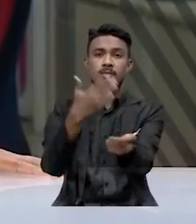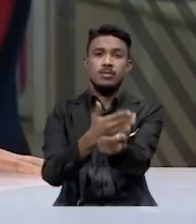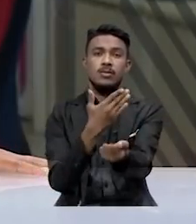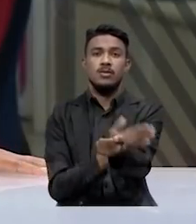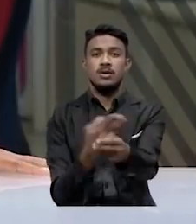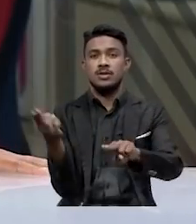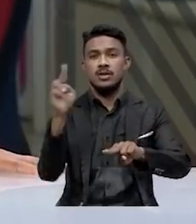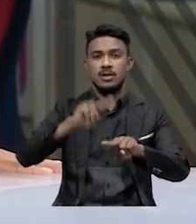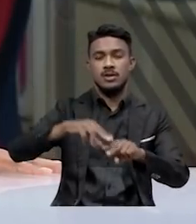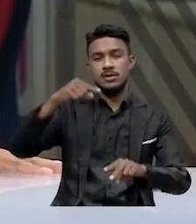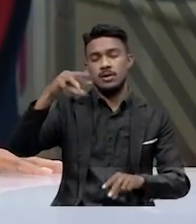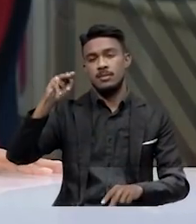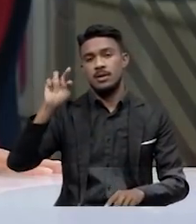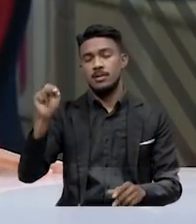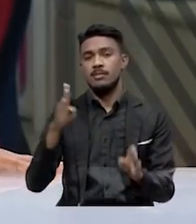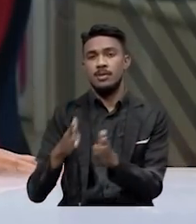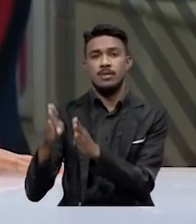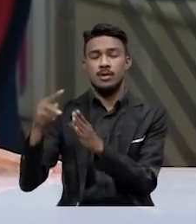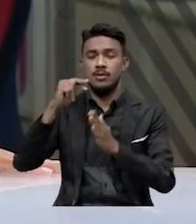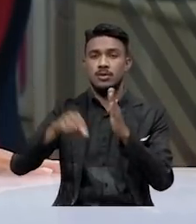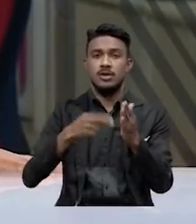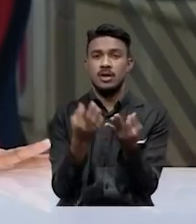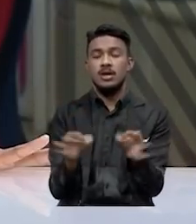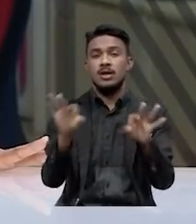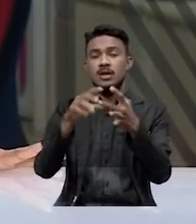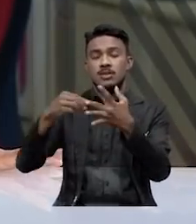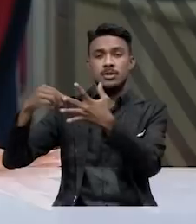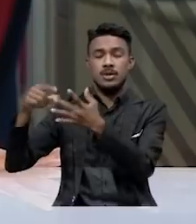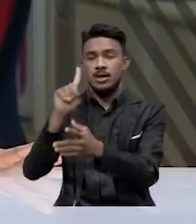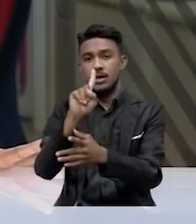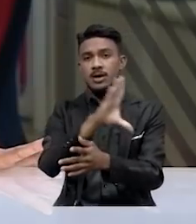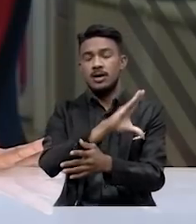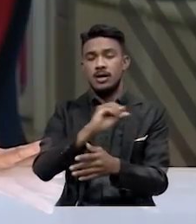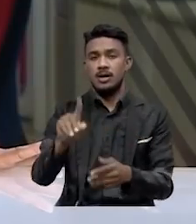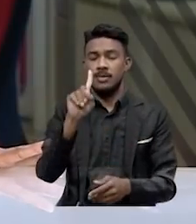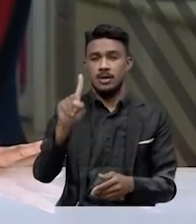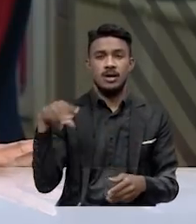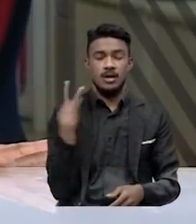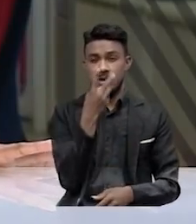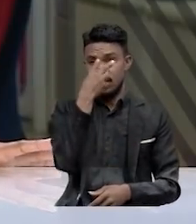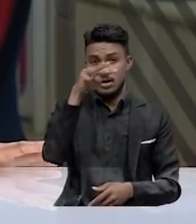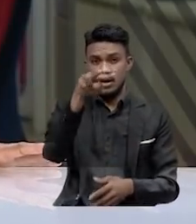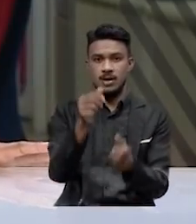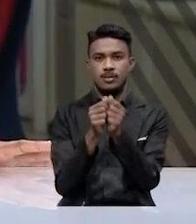xileutan. Gemen preparou na reportagem especialida com a nomeação ne rasik maita acompanha moto.